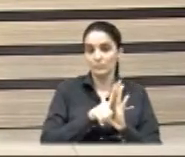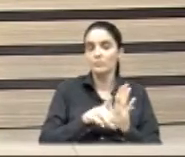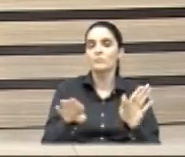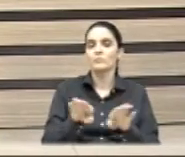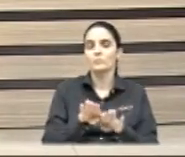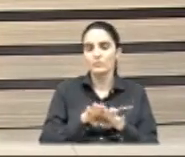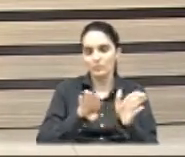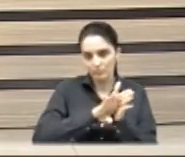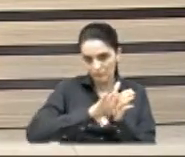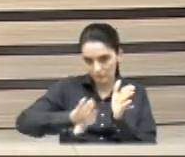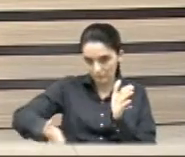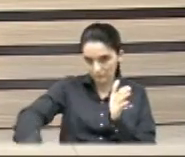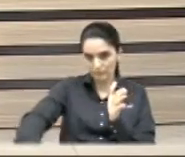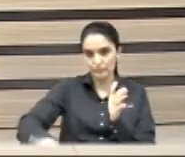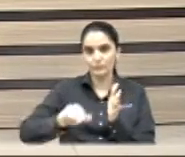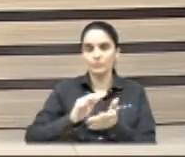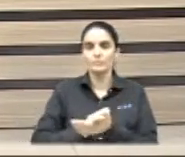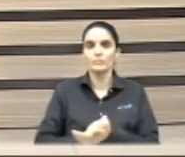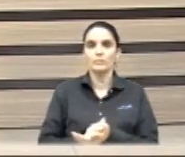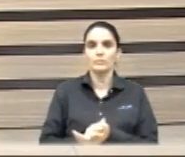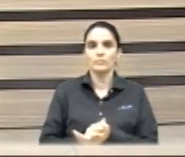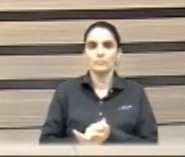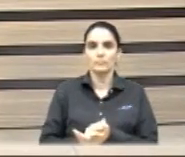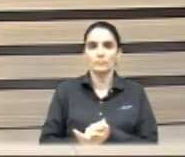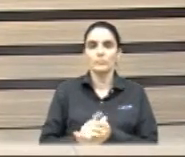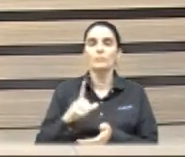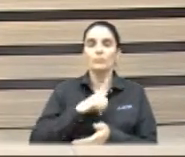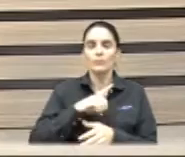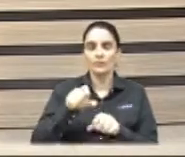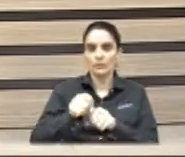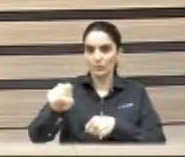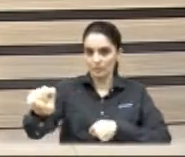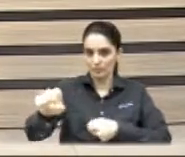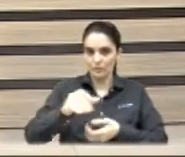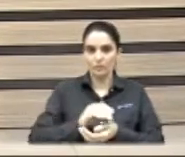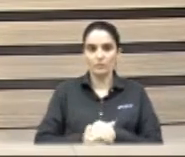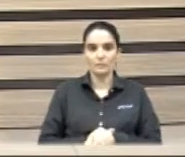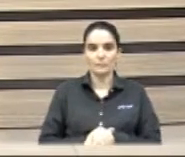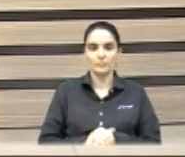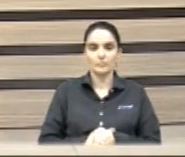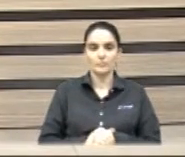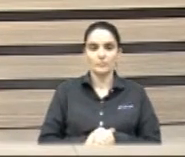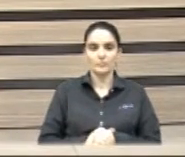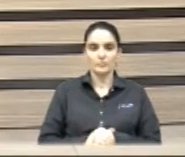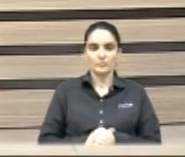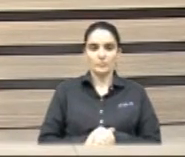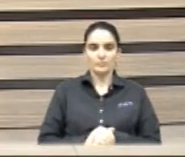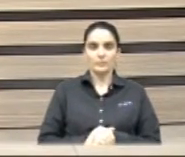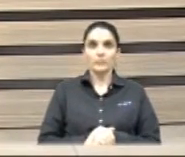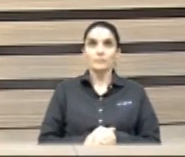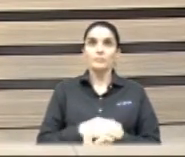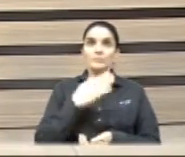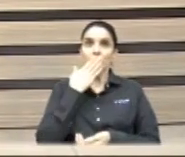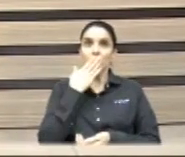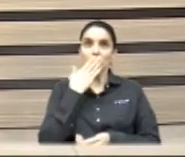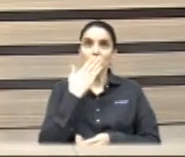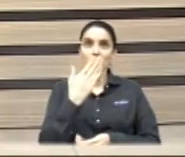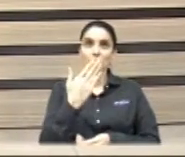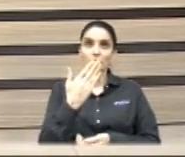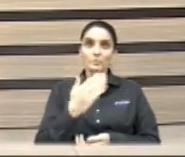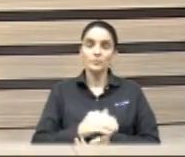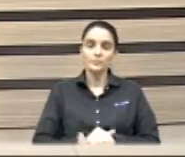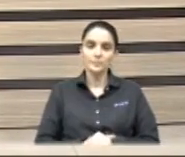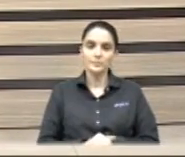foi retirado através de um ofício. Uma questão de ordem.